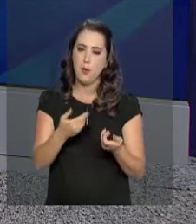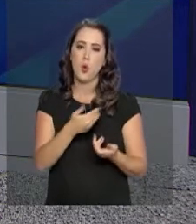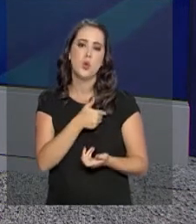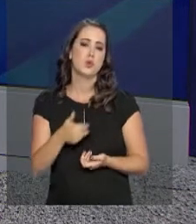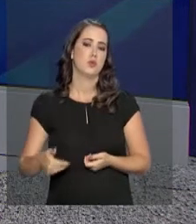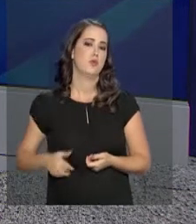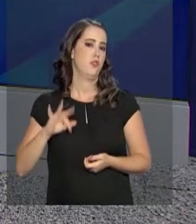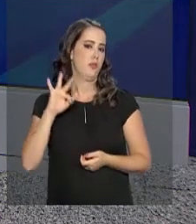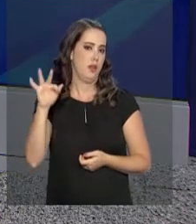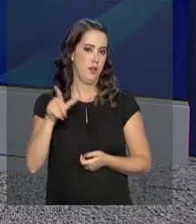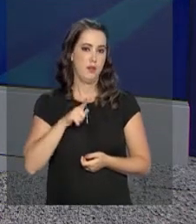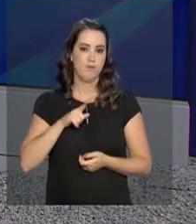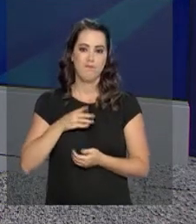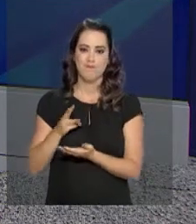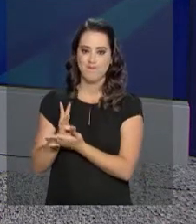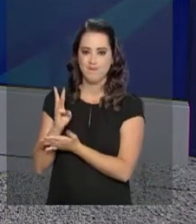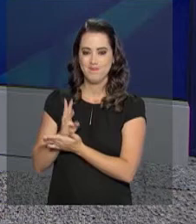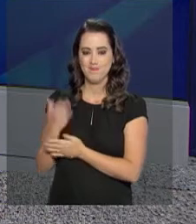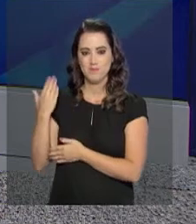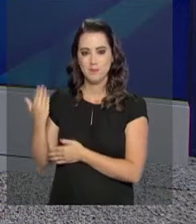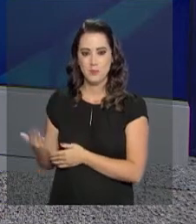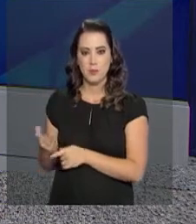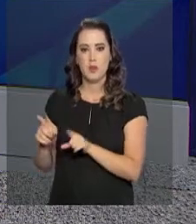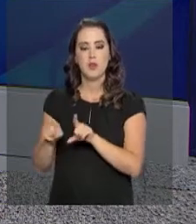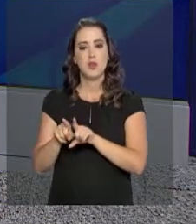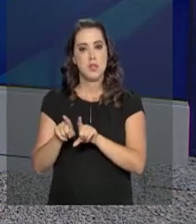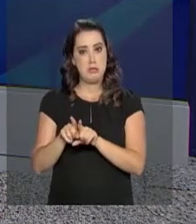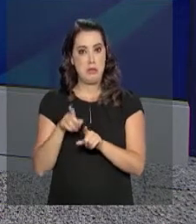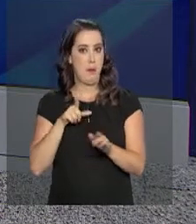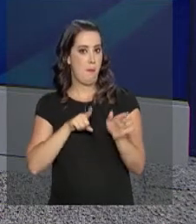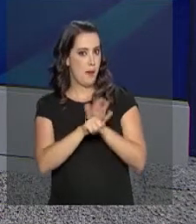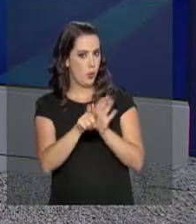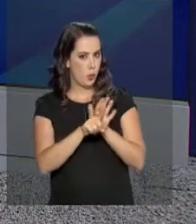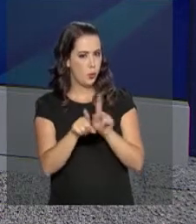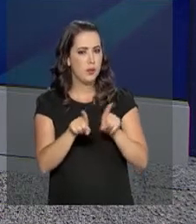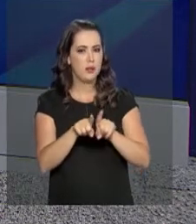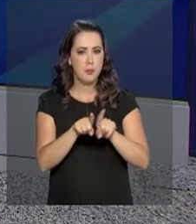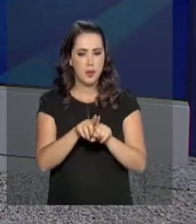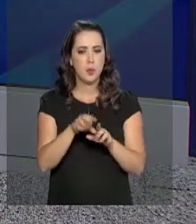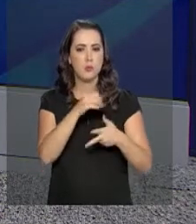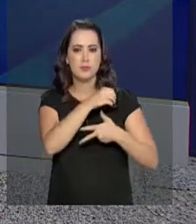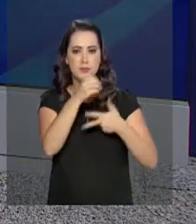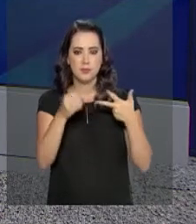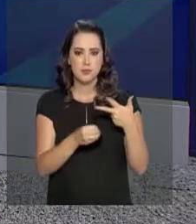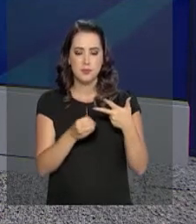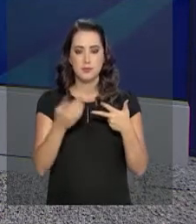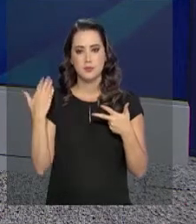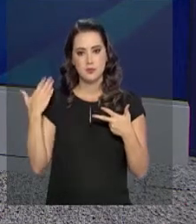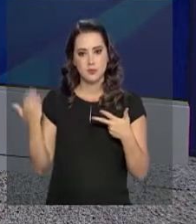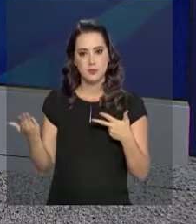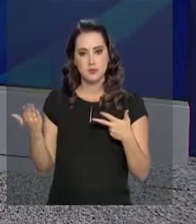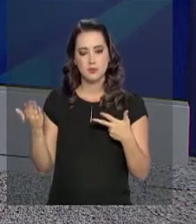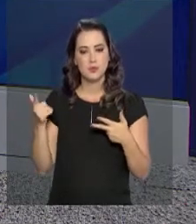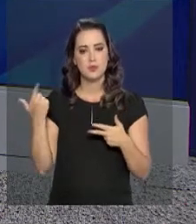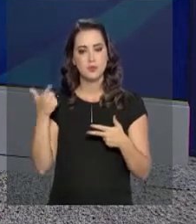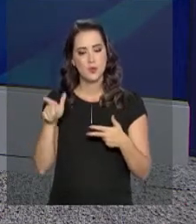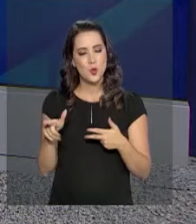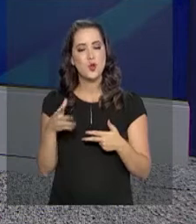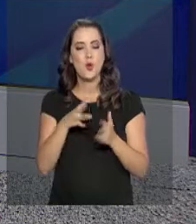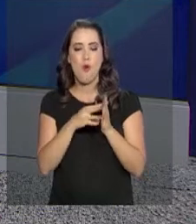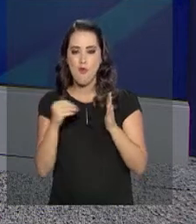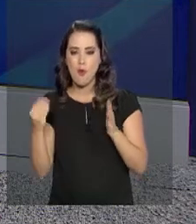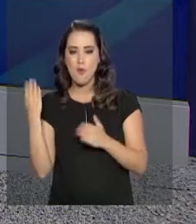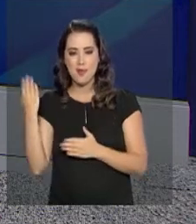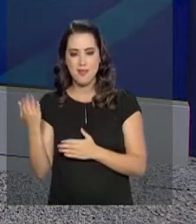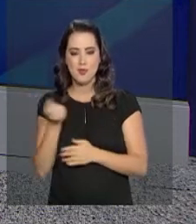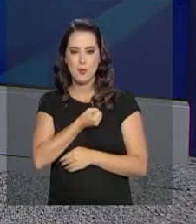federal para o nosso hatzaki e pode mandar também as suas dúvidas e questões sobre o enem então mais uma vez anote aí é